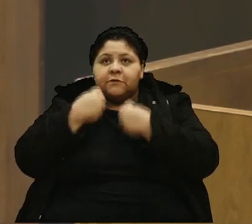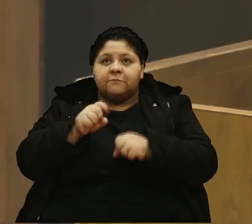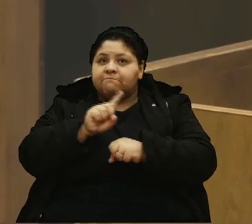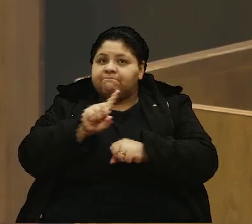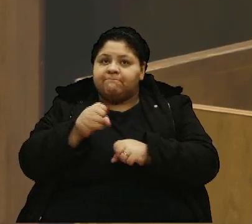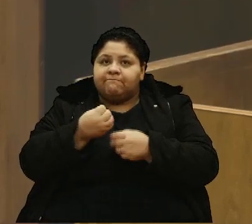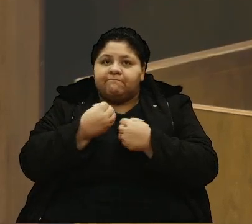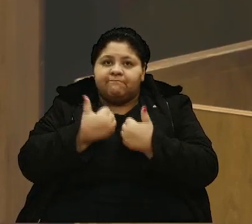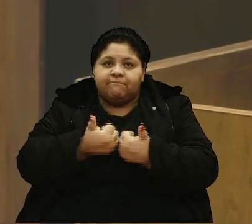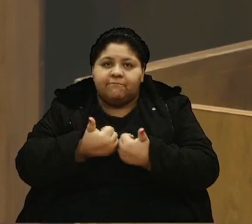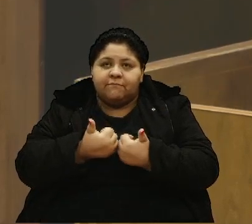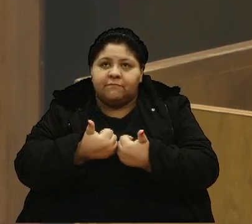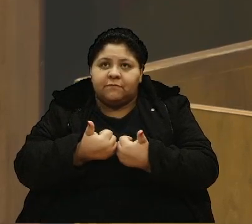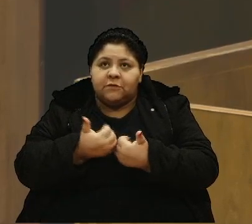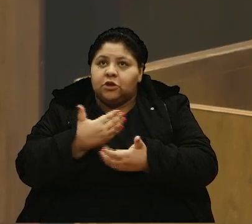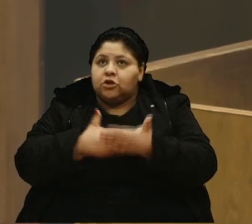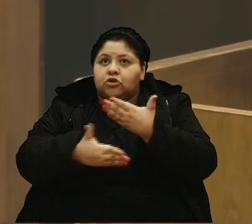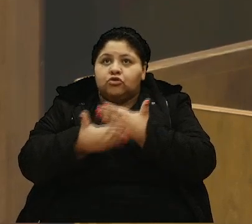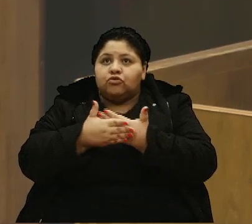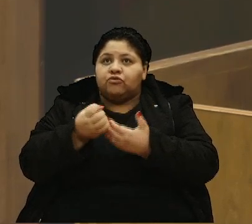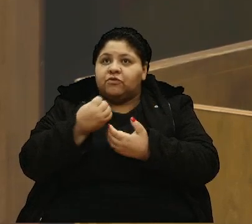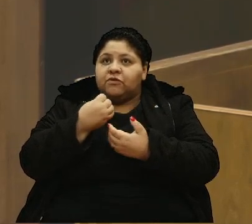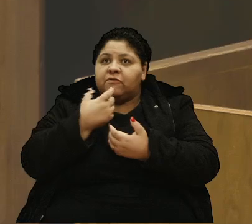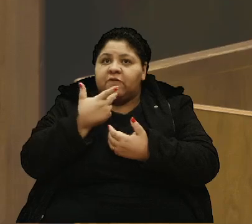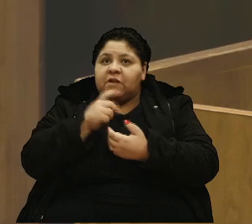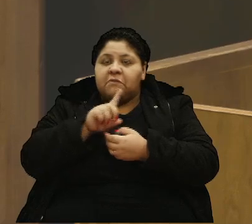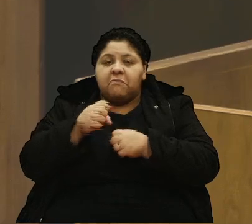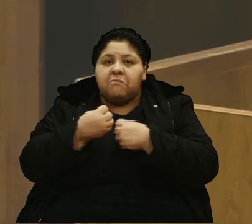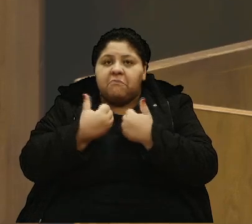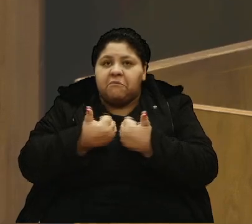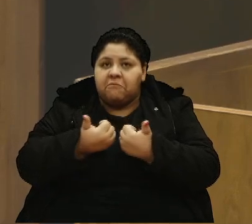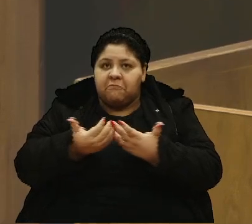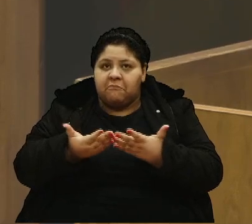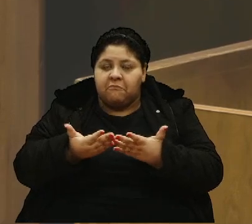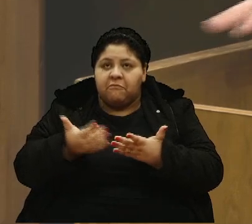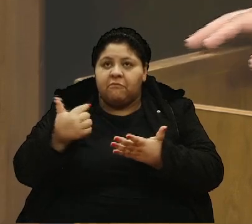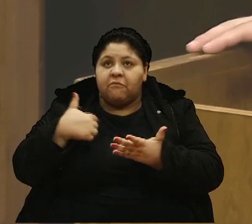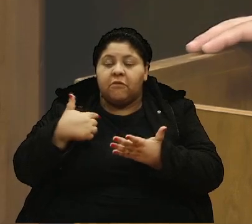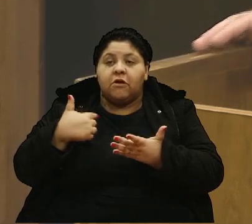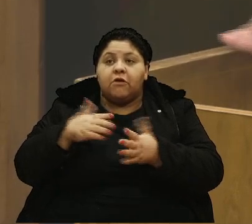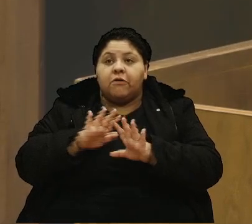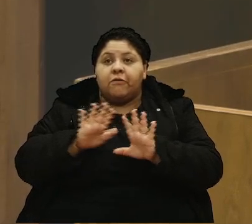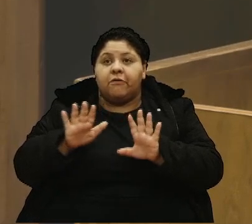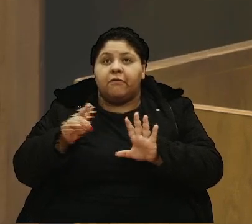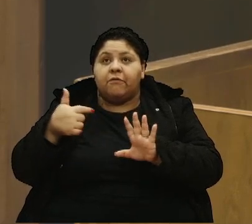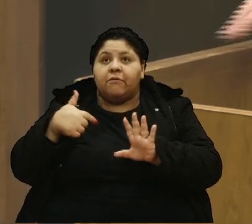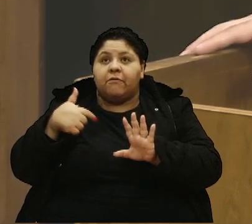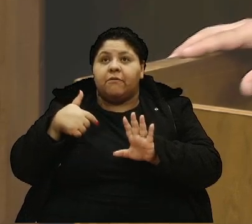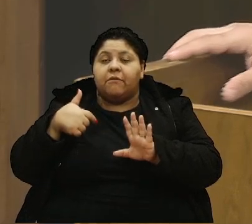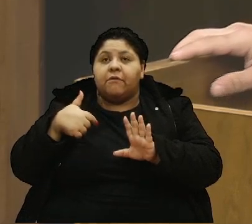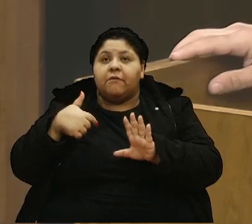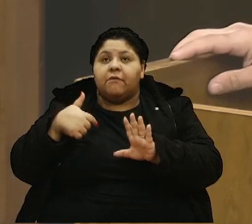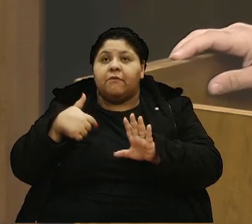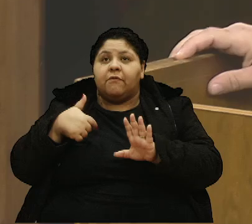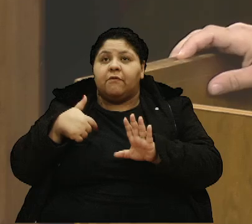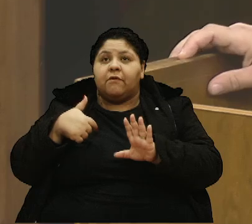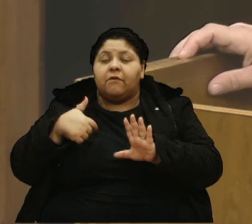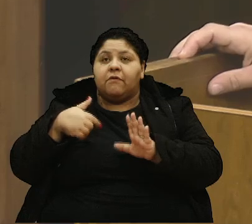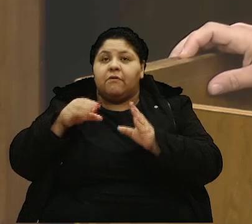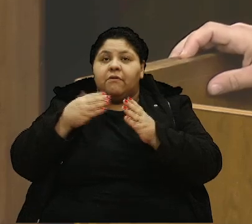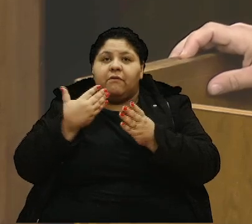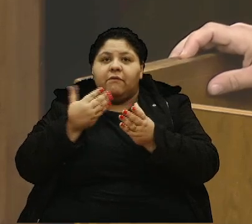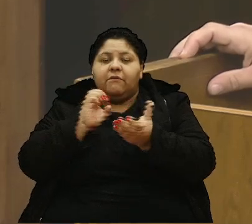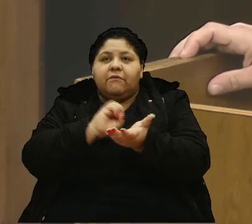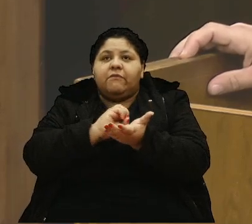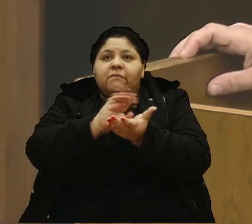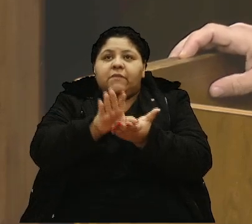viável. É praticamente tudo que eu falo lá não é viável. Qualquer dia eu vou fazer o seguinte: eu vou mandar uma receita de pão para a Secretaria